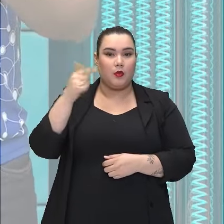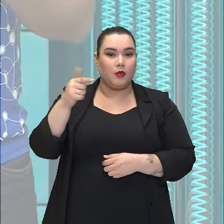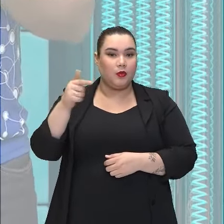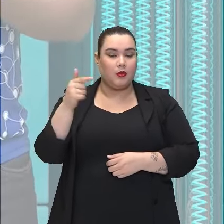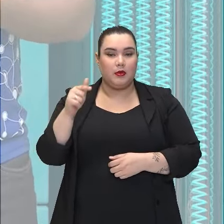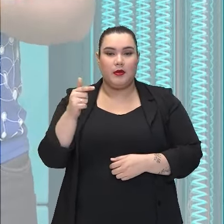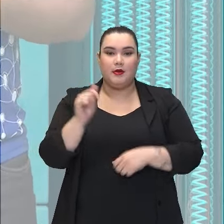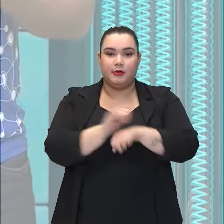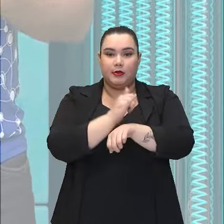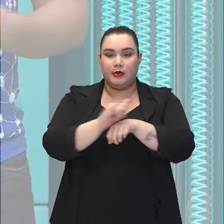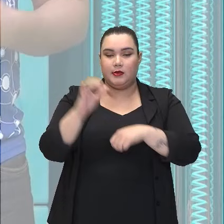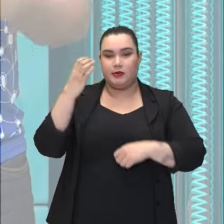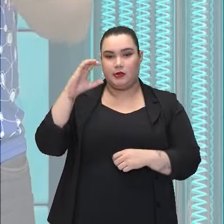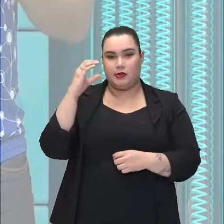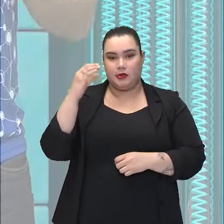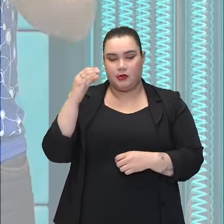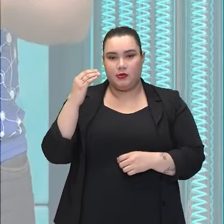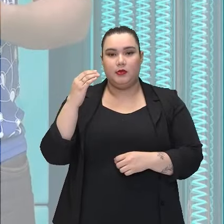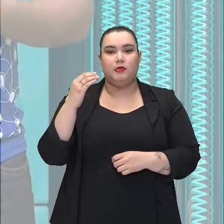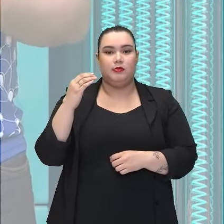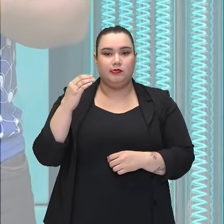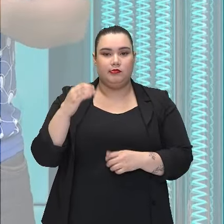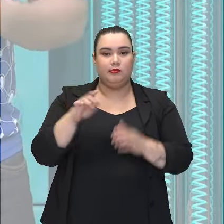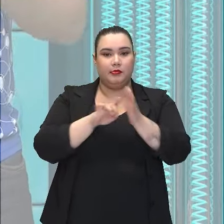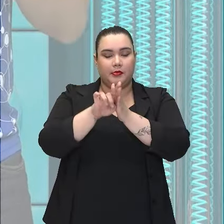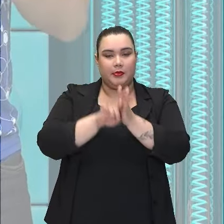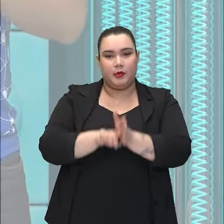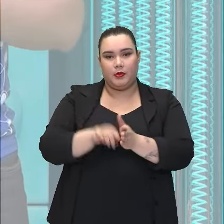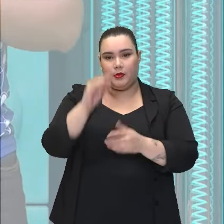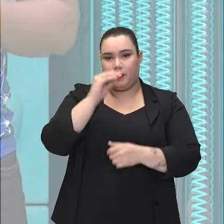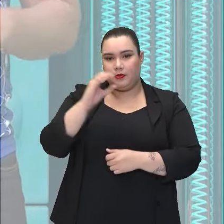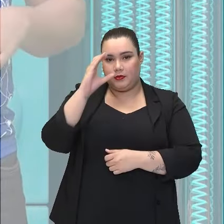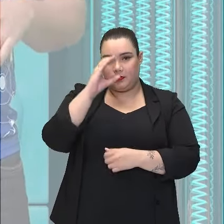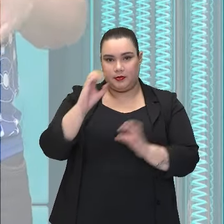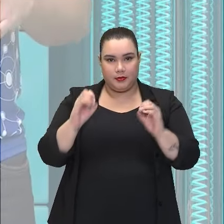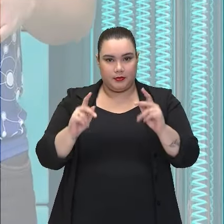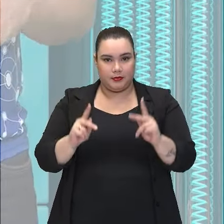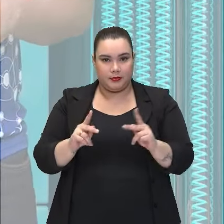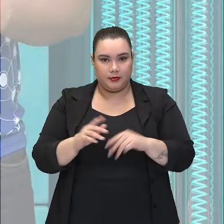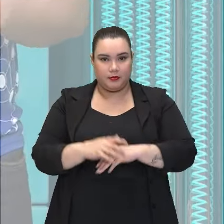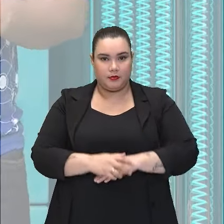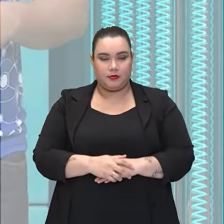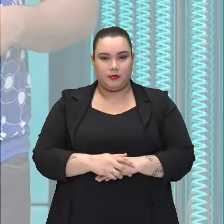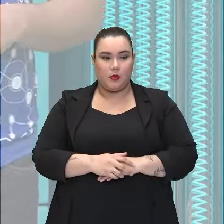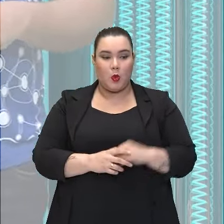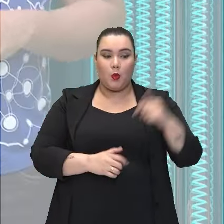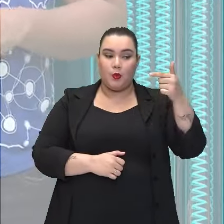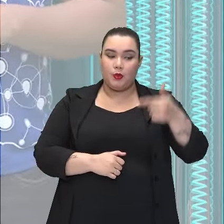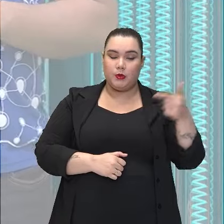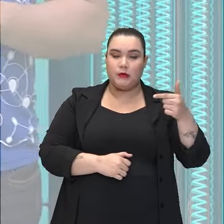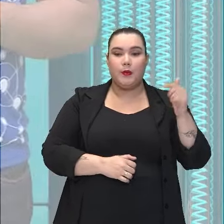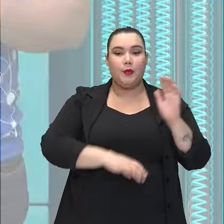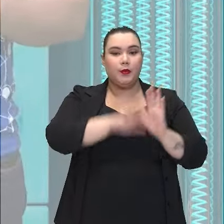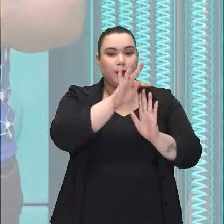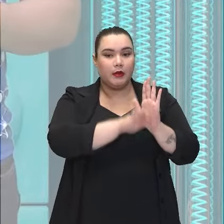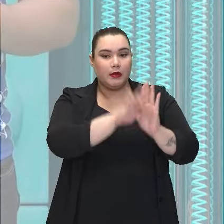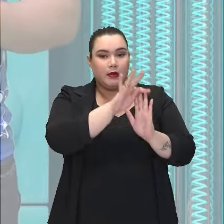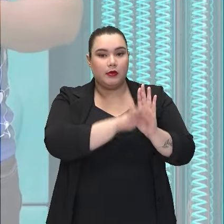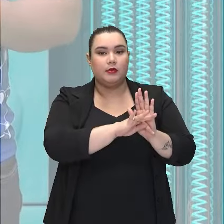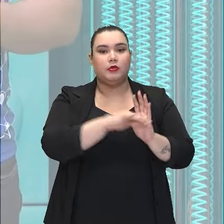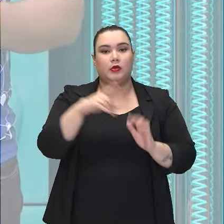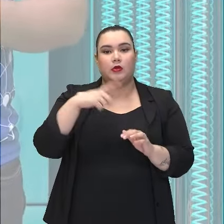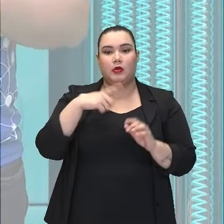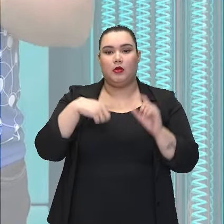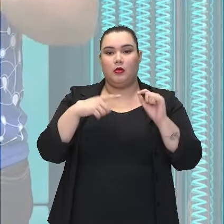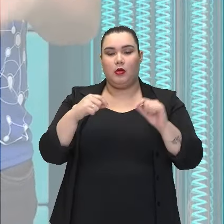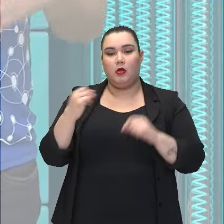método científico para busca de conhecimento. Ok? Já o segundo texto tem